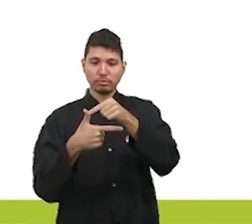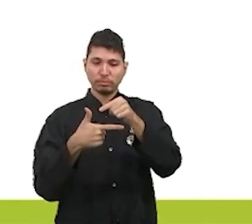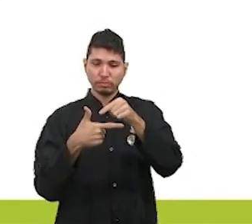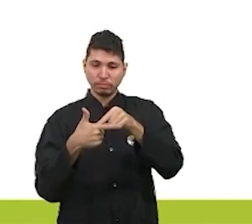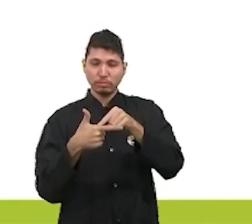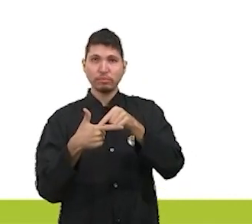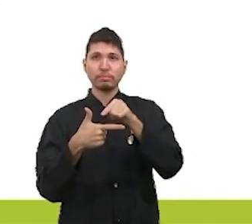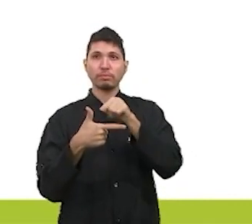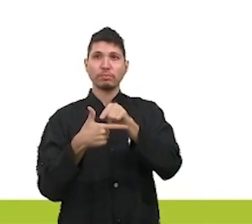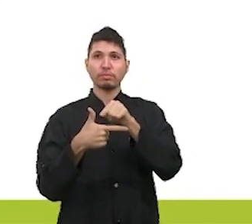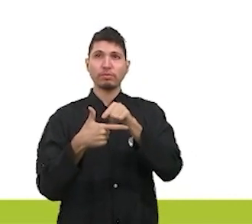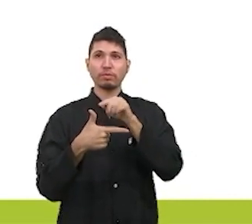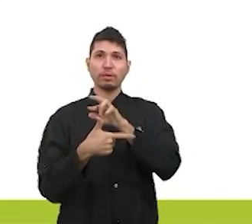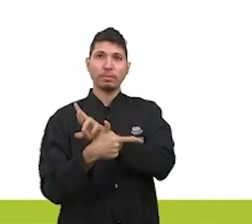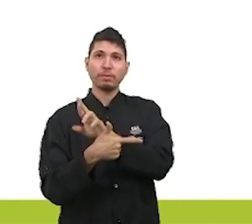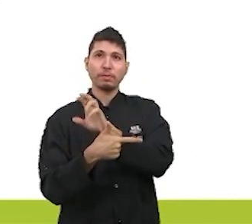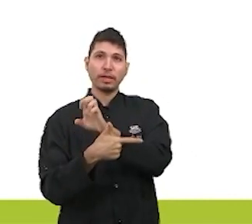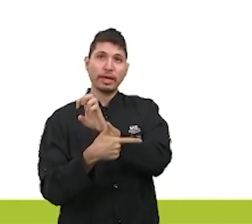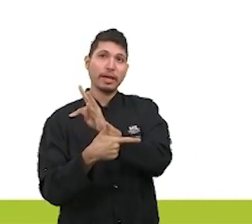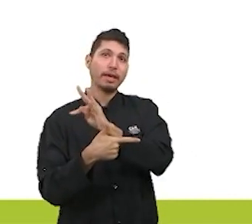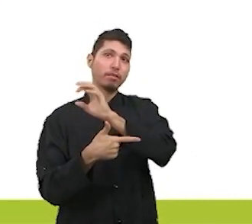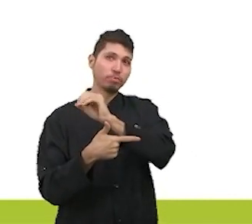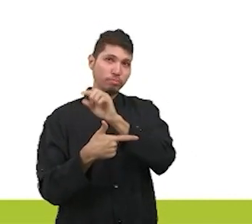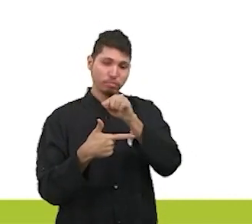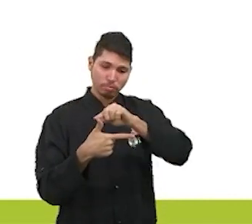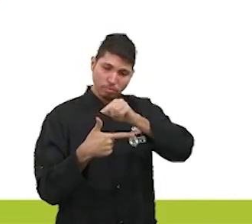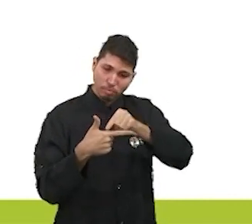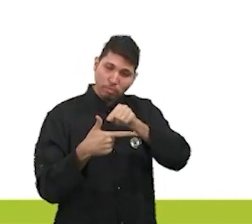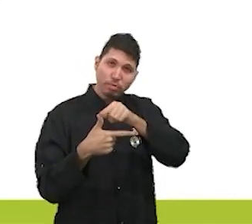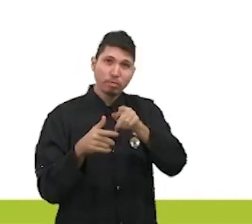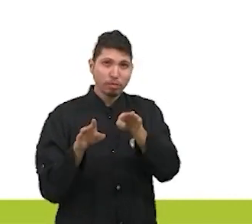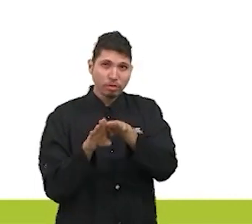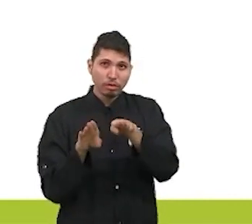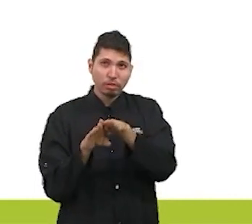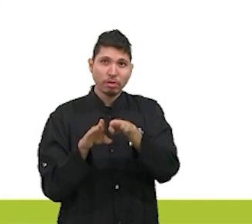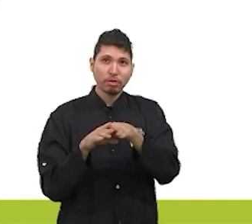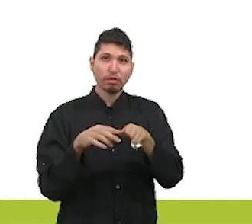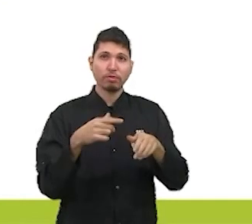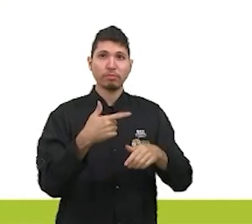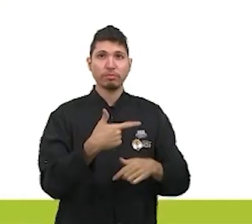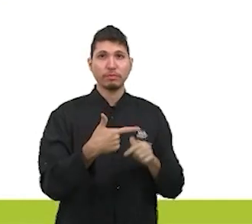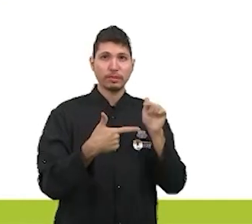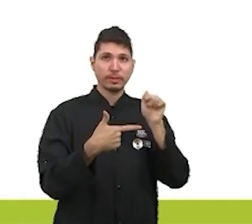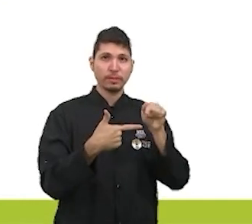Ok? Professor, o que é um ângulo agudo? Um ângulo menor, é um ângulo menor que